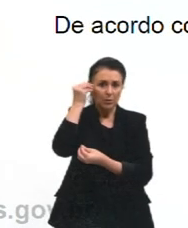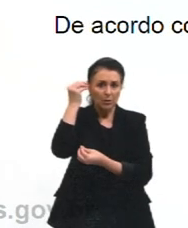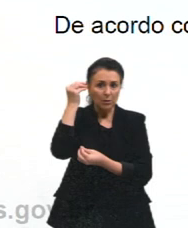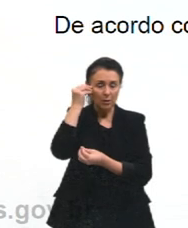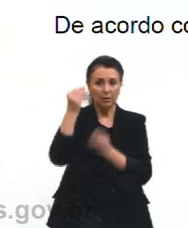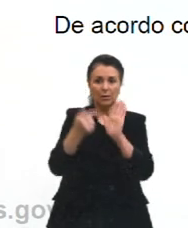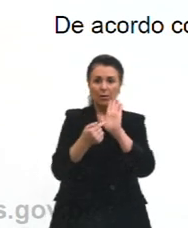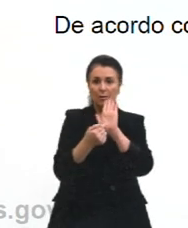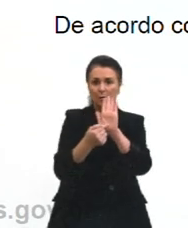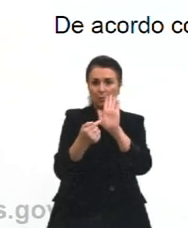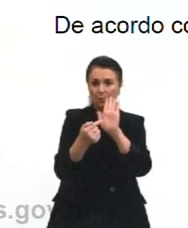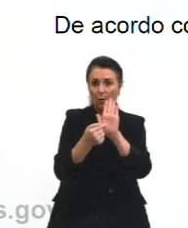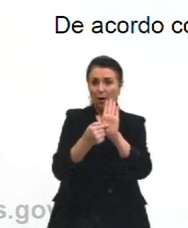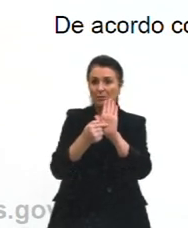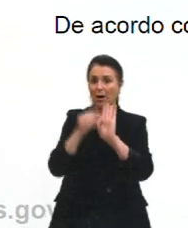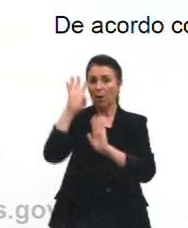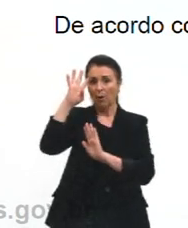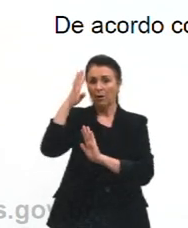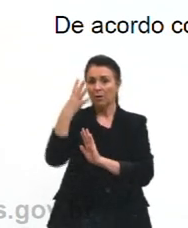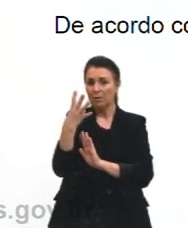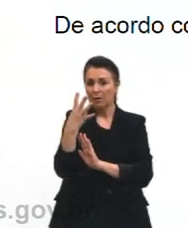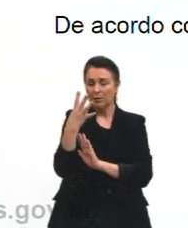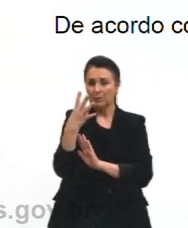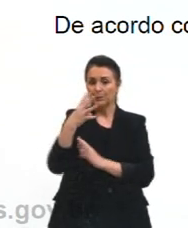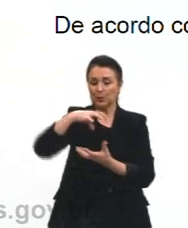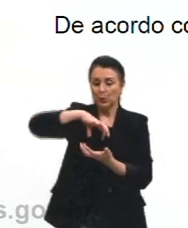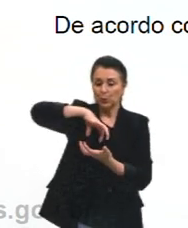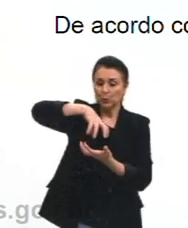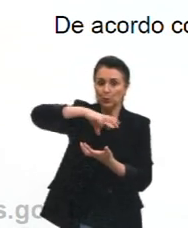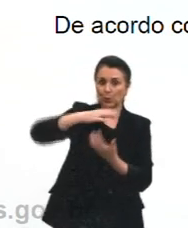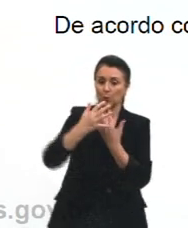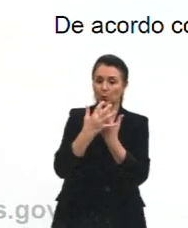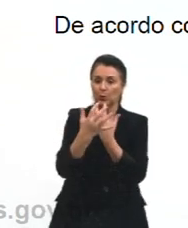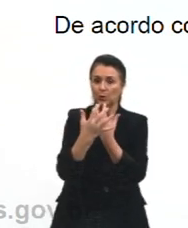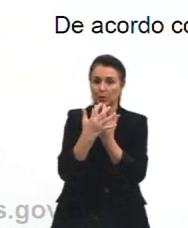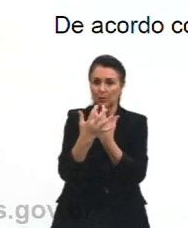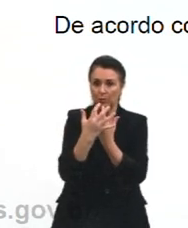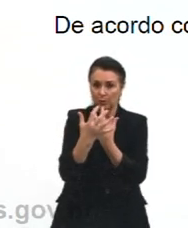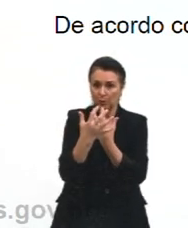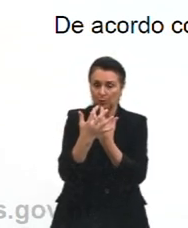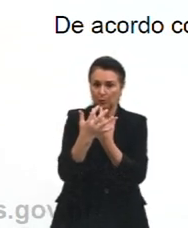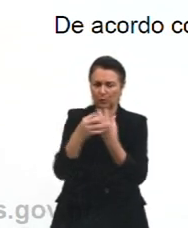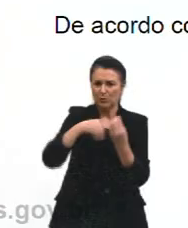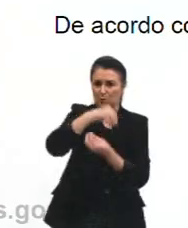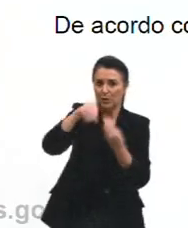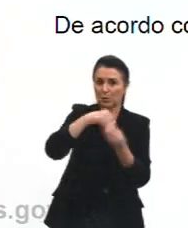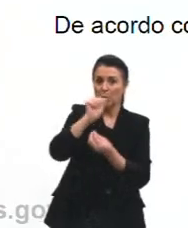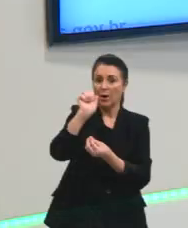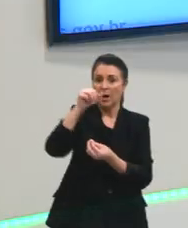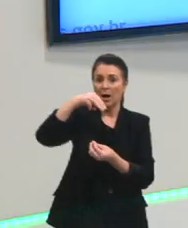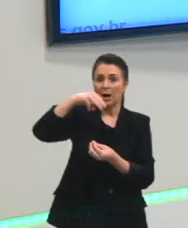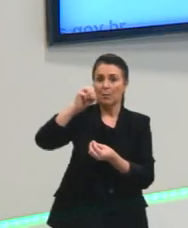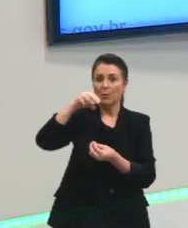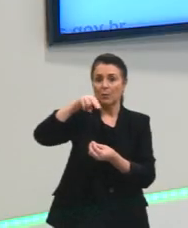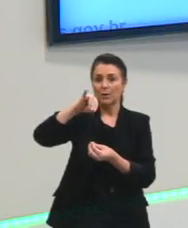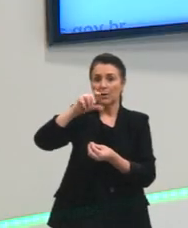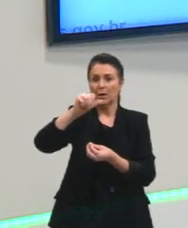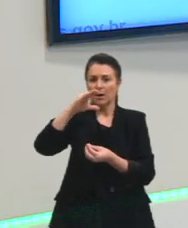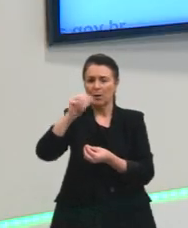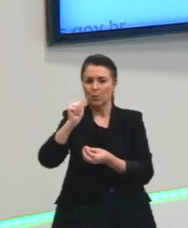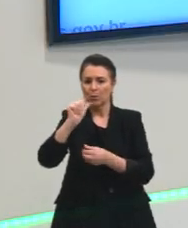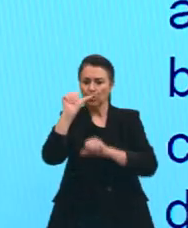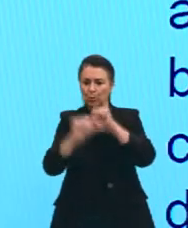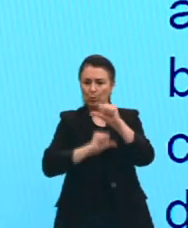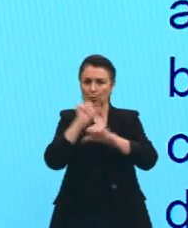produzindo os seguintes resultados quando esse suco extraído foi adicionado ao amoníaco apresentou uma cor verde